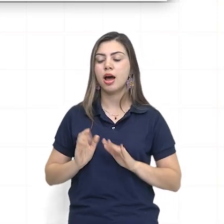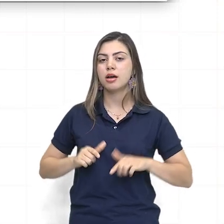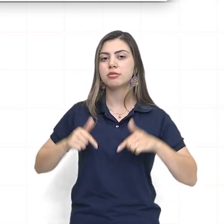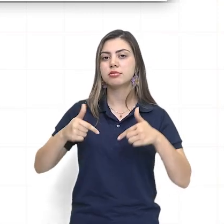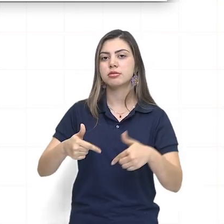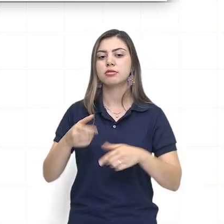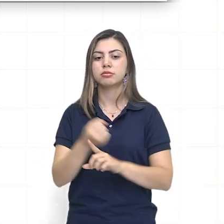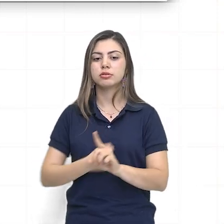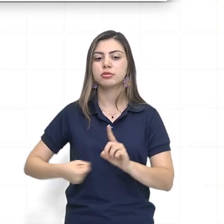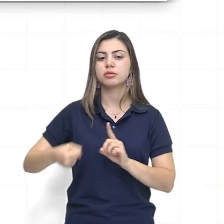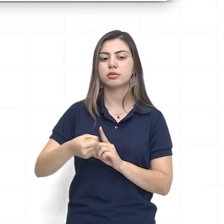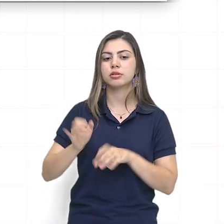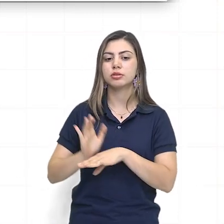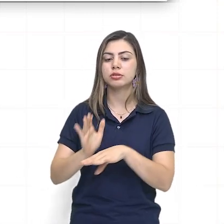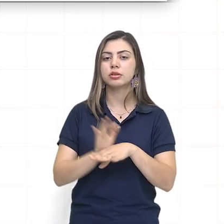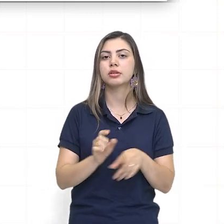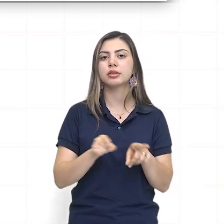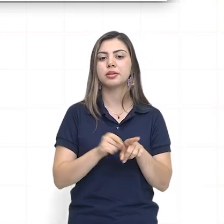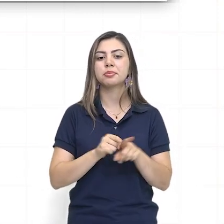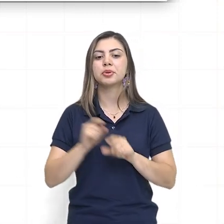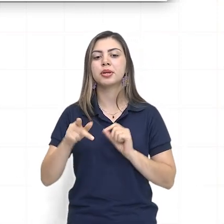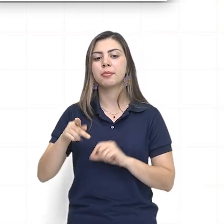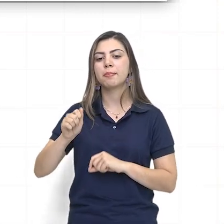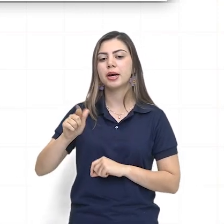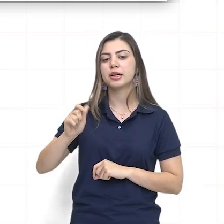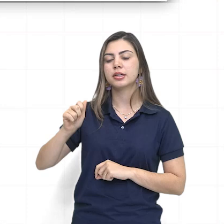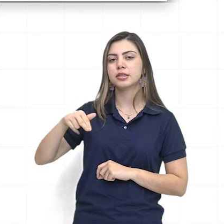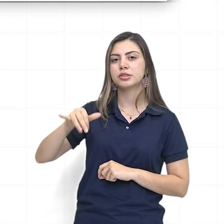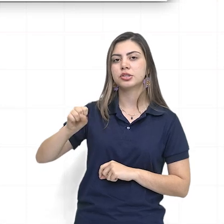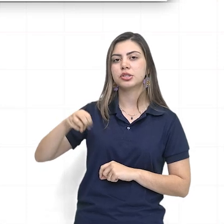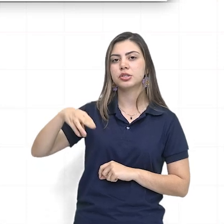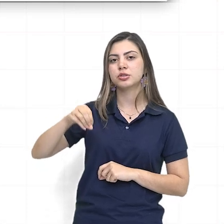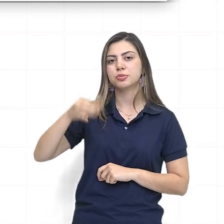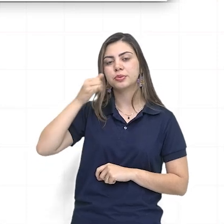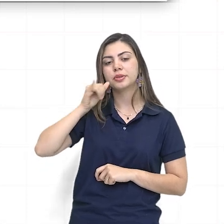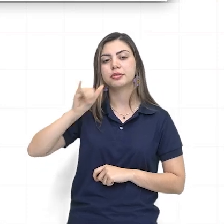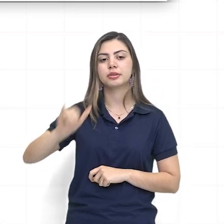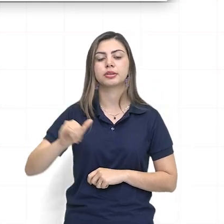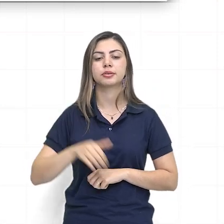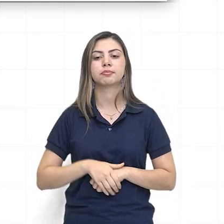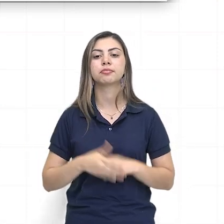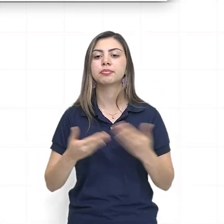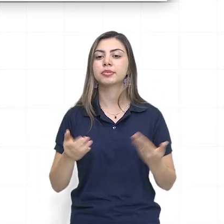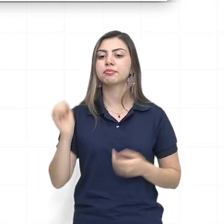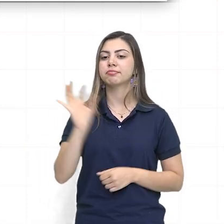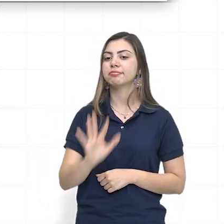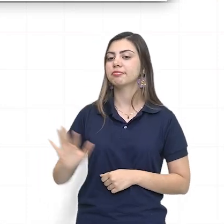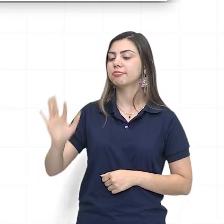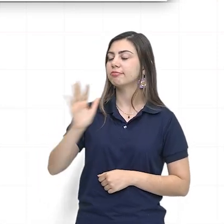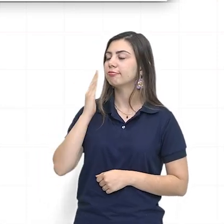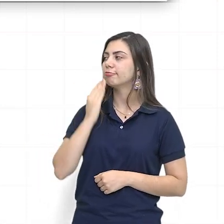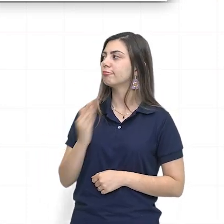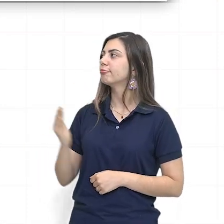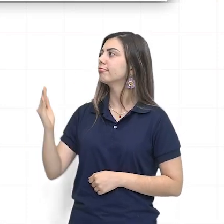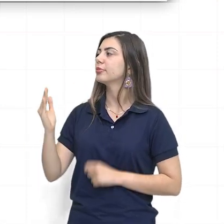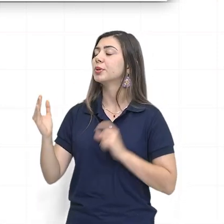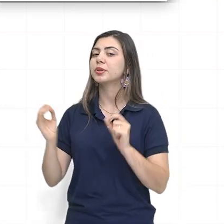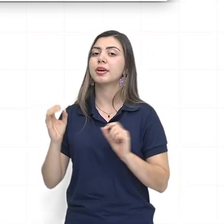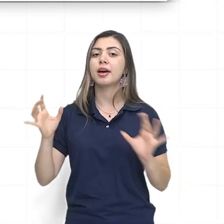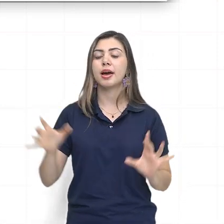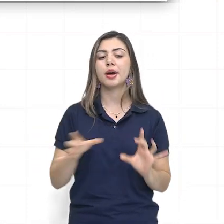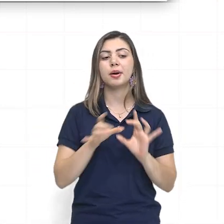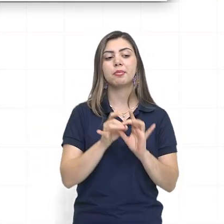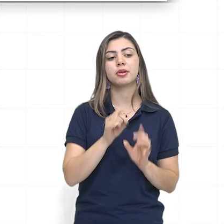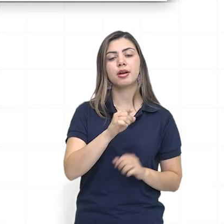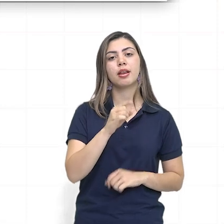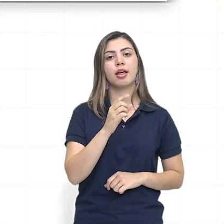sociais, combatendo o paganismo. Por isso que na telinha de vocês aparece essa imagem aí também ligada, não é mesmo, às funções, então,